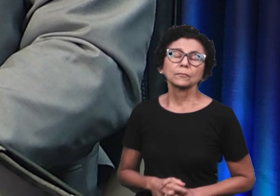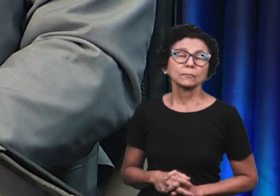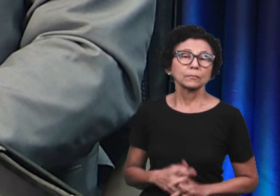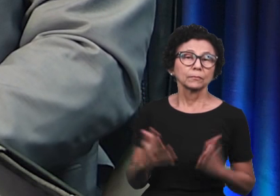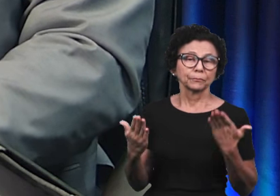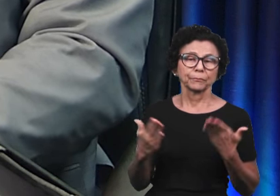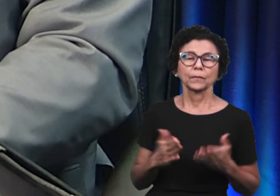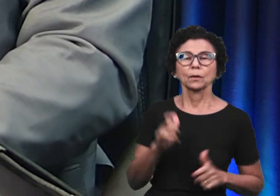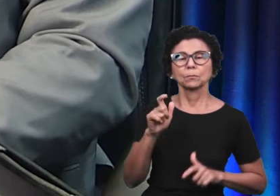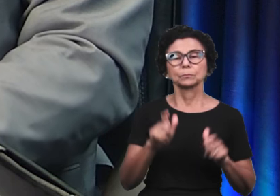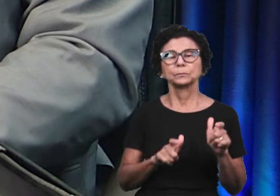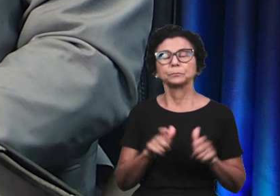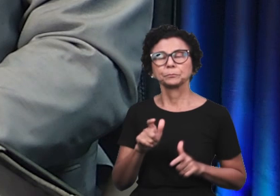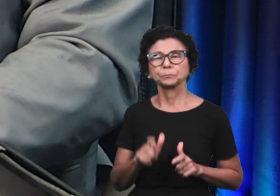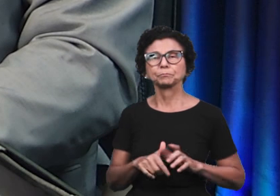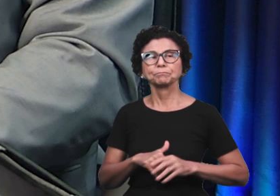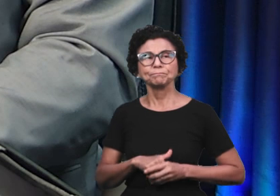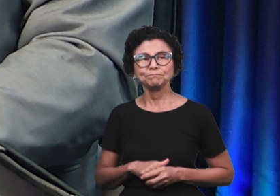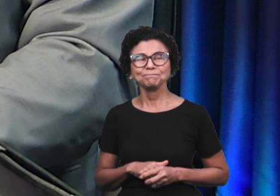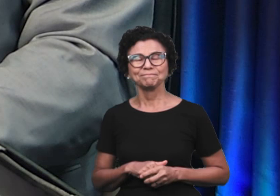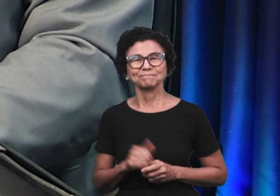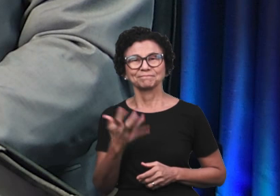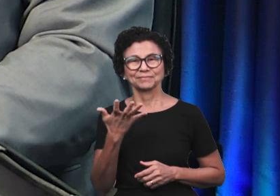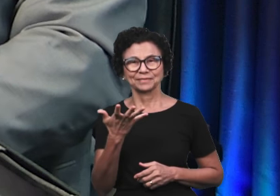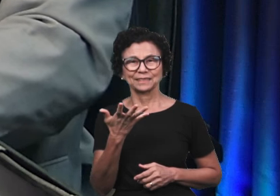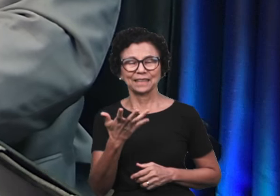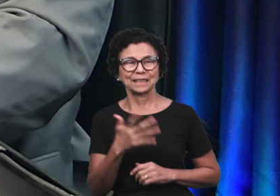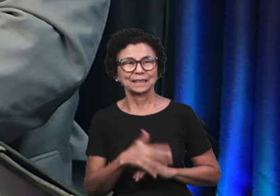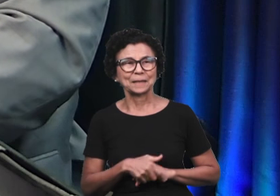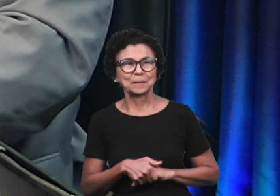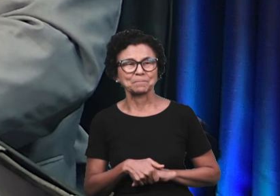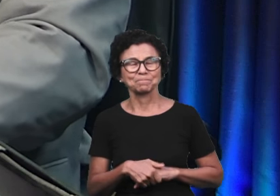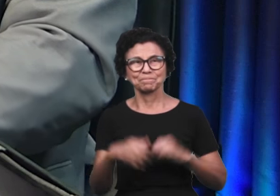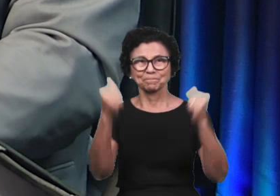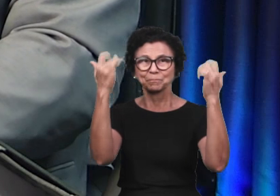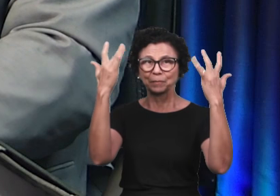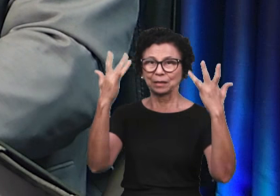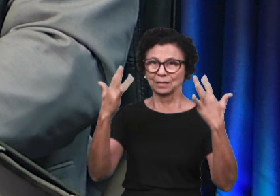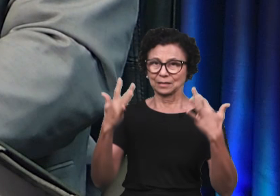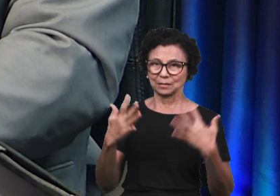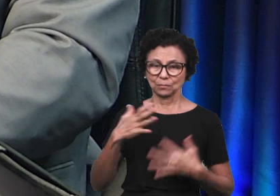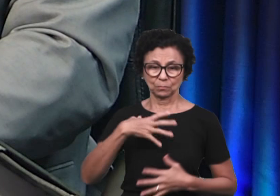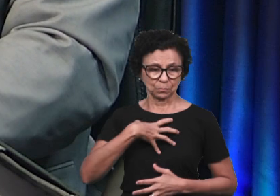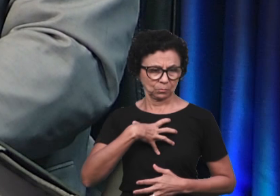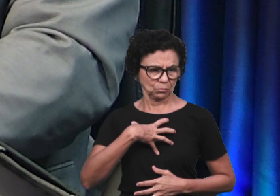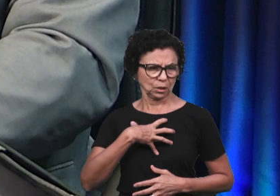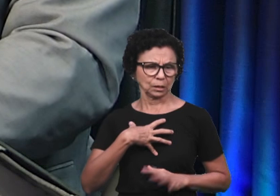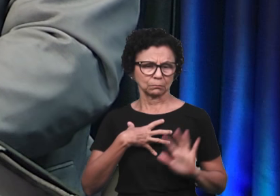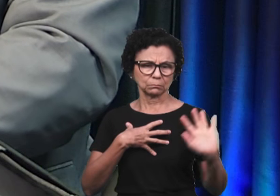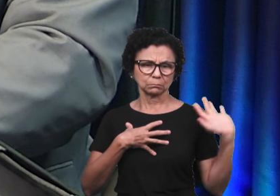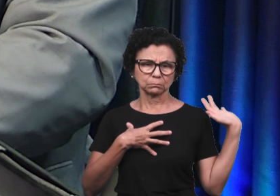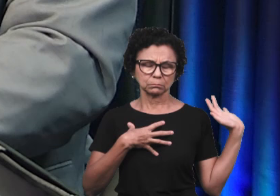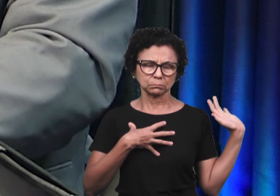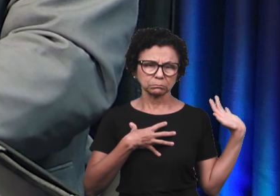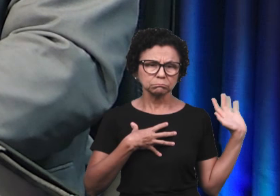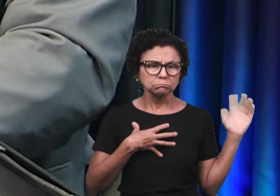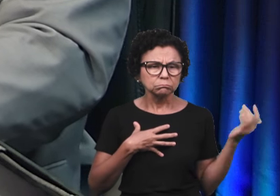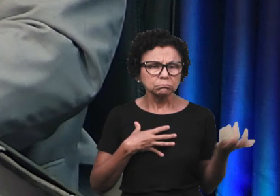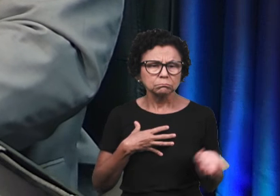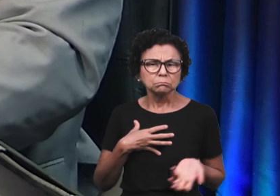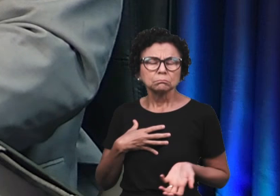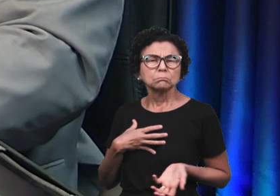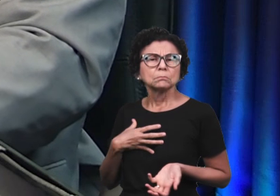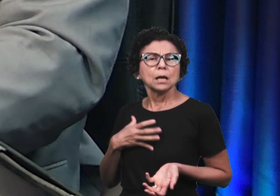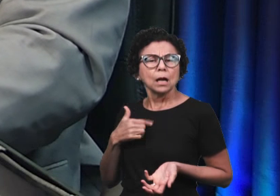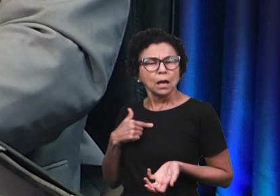querem levar a bênção do jeito deles, né? Diz-me onde o puseste e